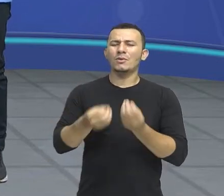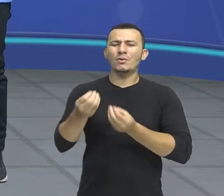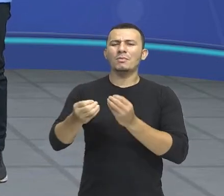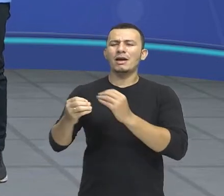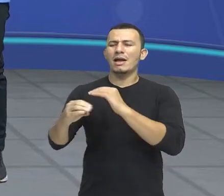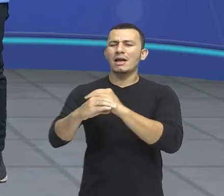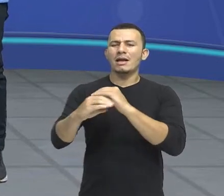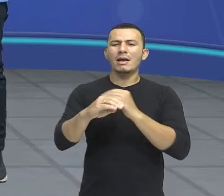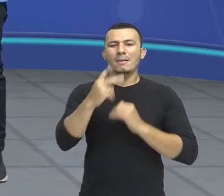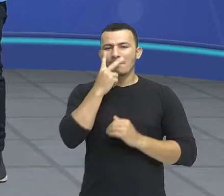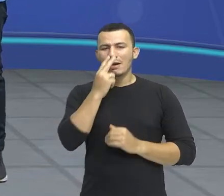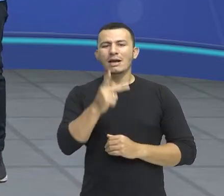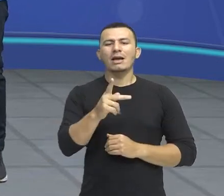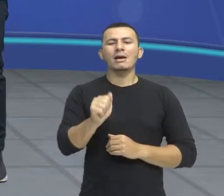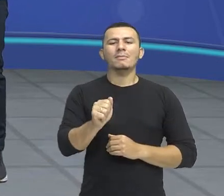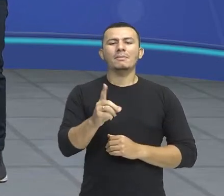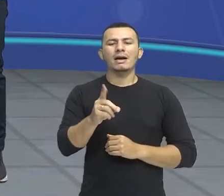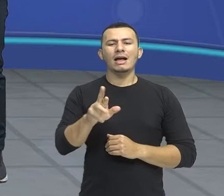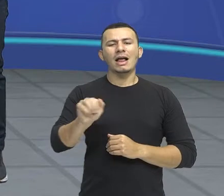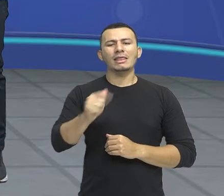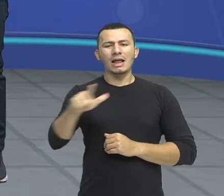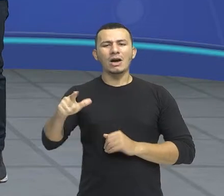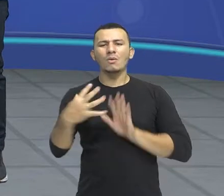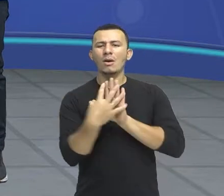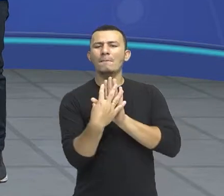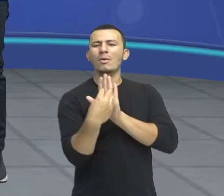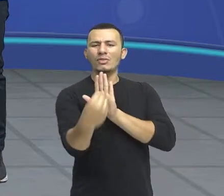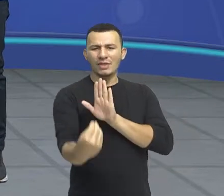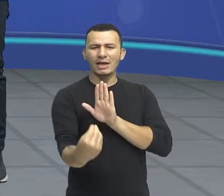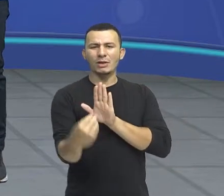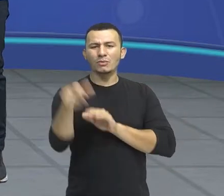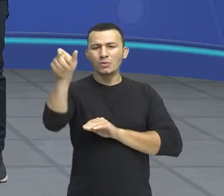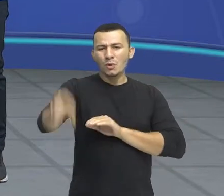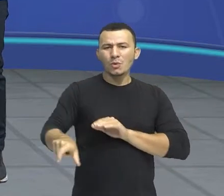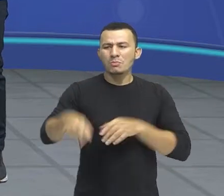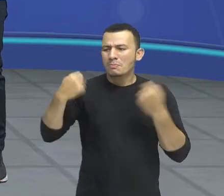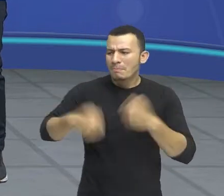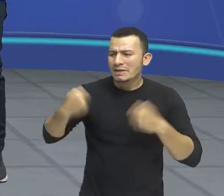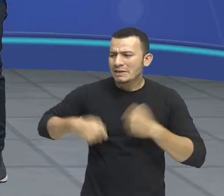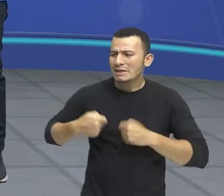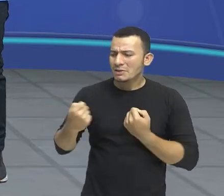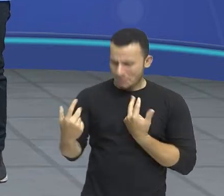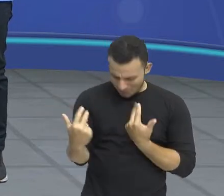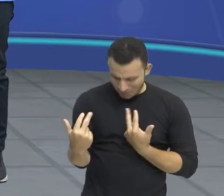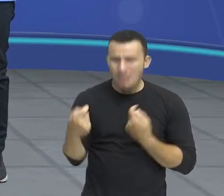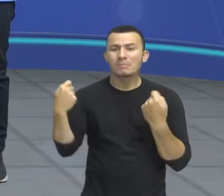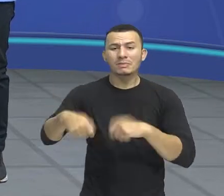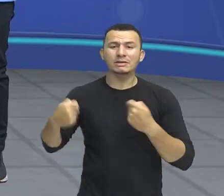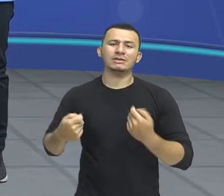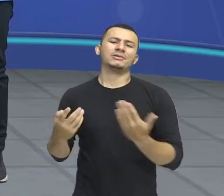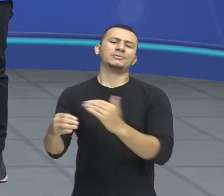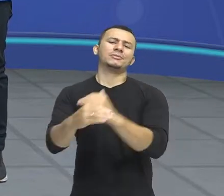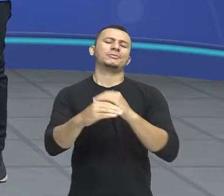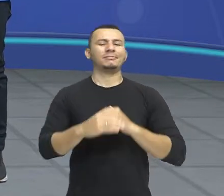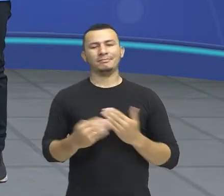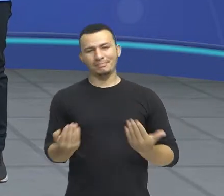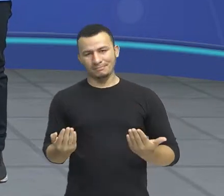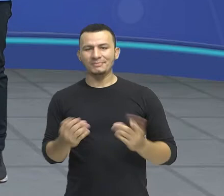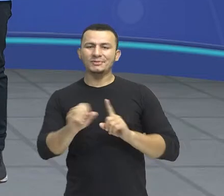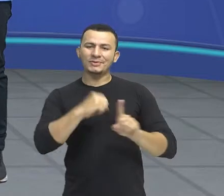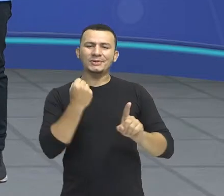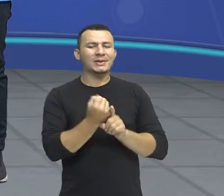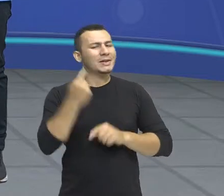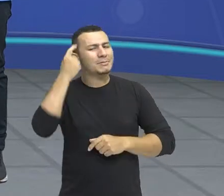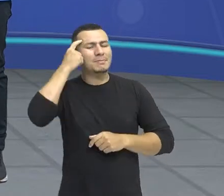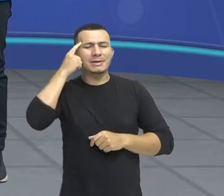aí coloca-se esse daqui como um modelo de um corpo ideal na nossa sociedade. Hoje em dia, cada vez mais